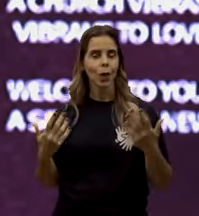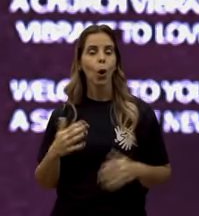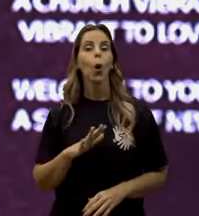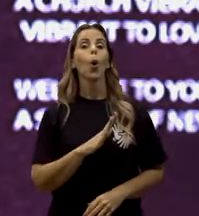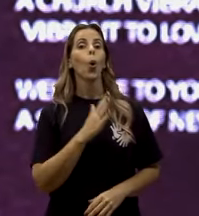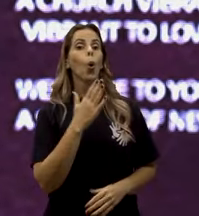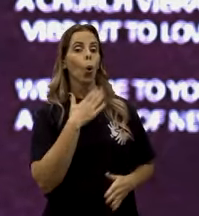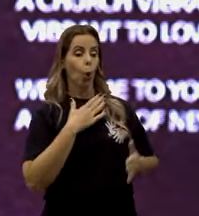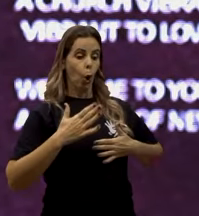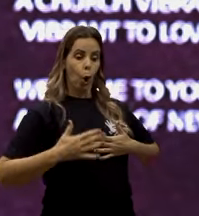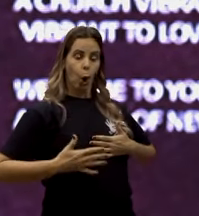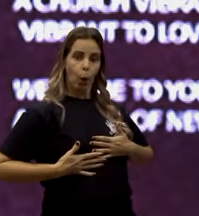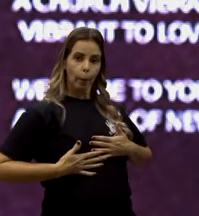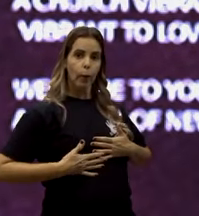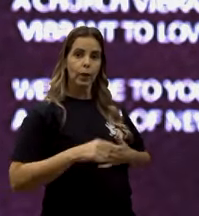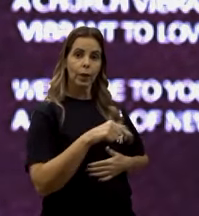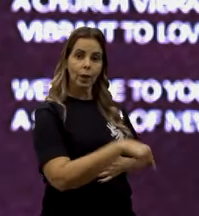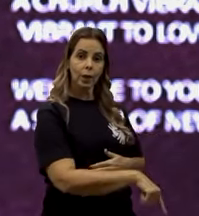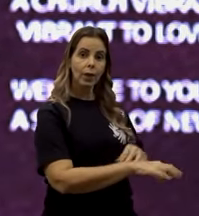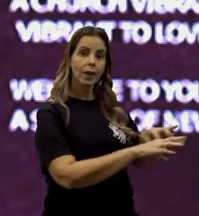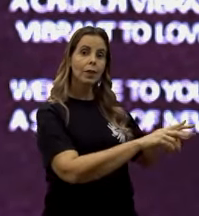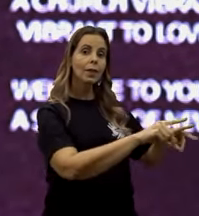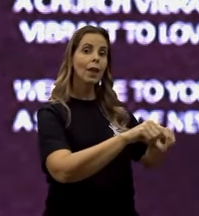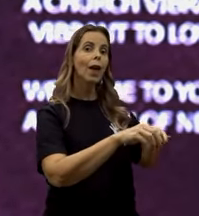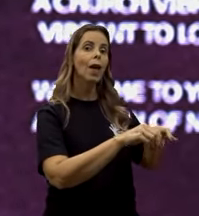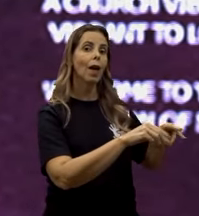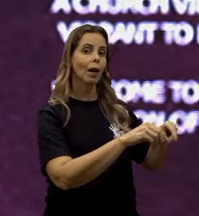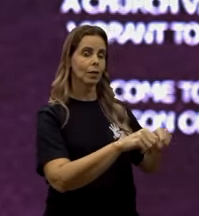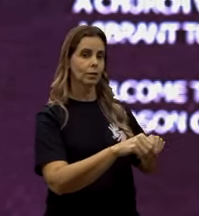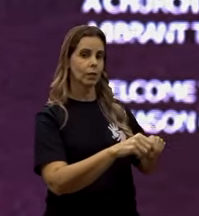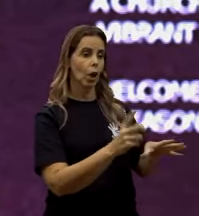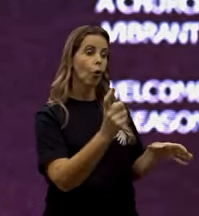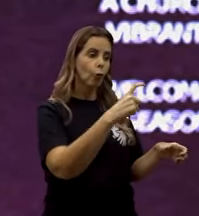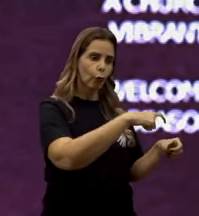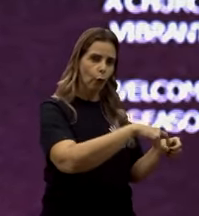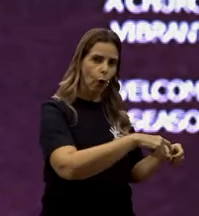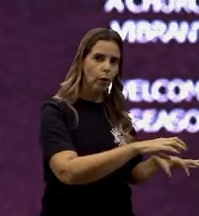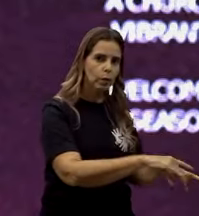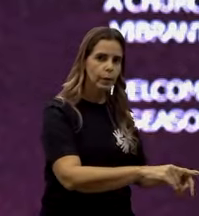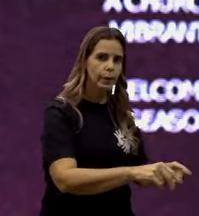voltar pra terra ok Porque você sempre vai voltar pra sua origem